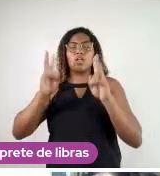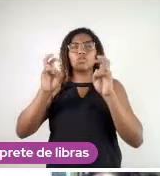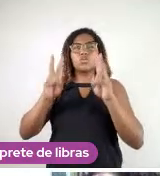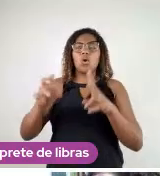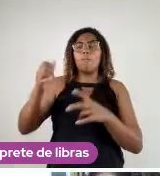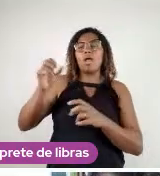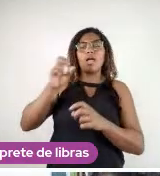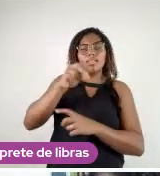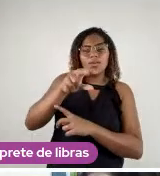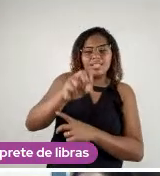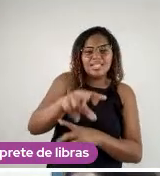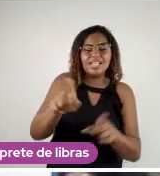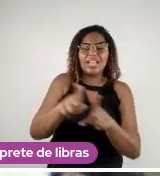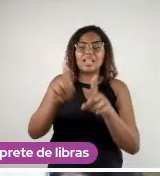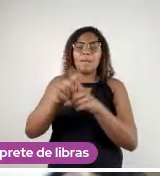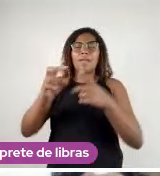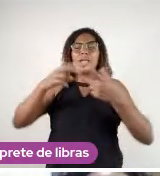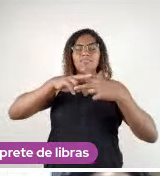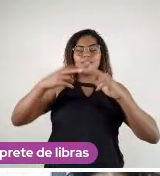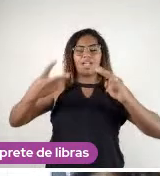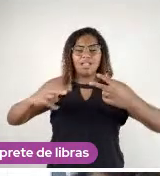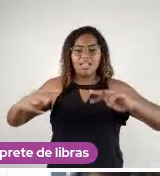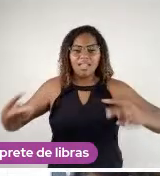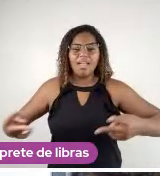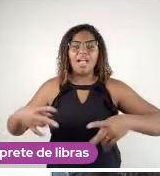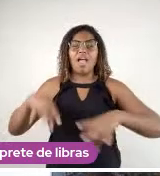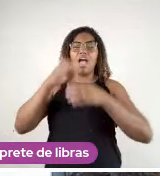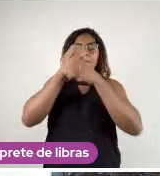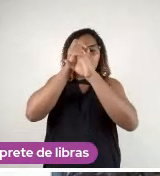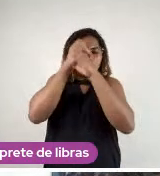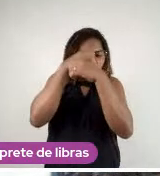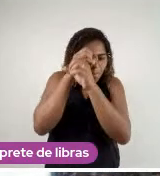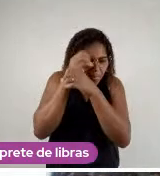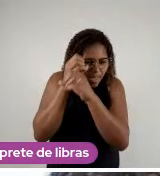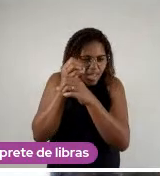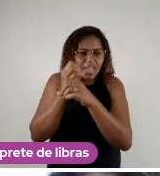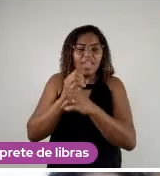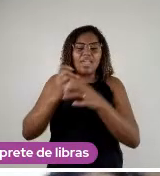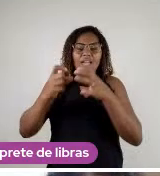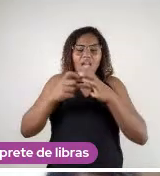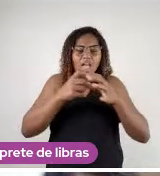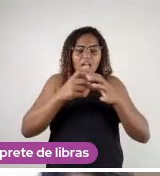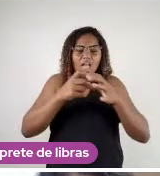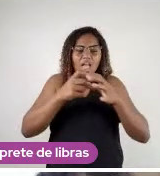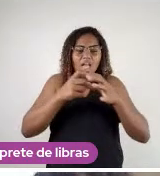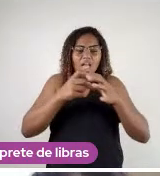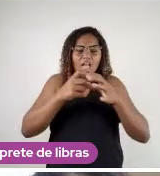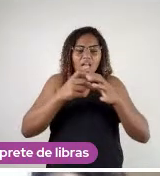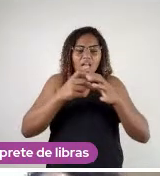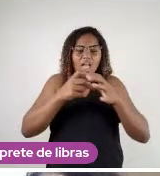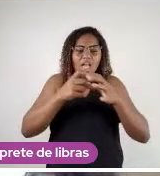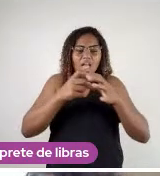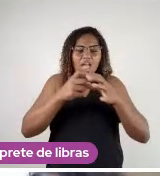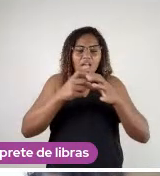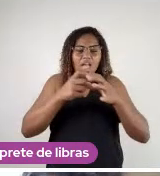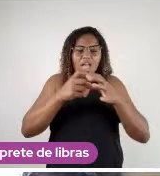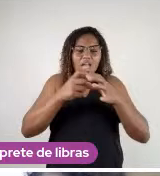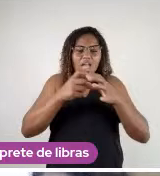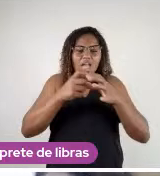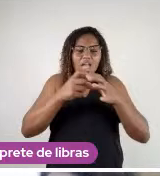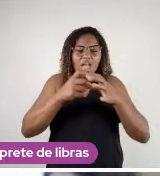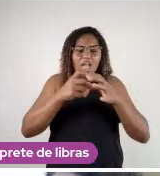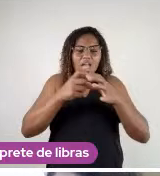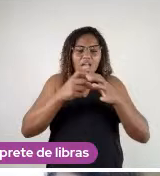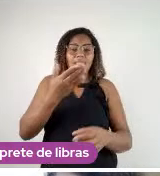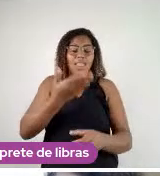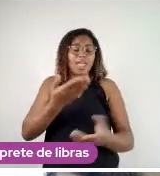de DNA, microscopia, cultivo, e esses, né, equipamentos mais, né, desenvolvidos, nesse